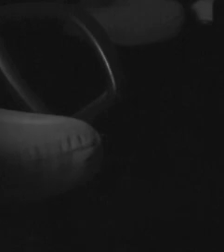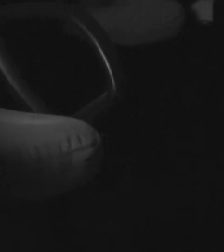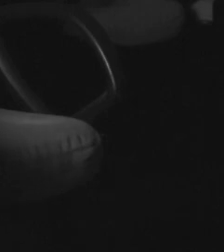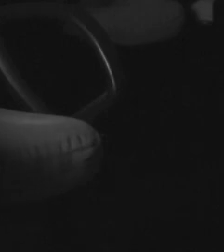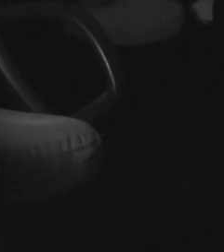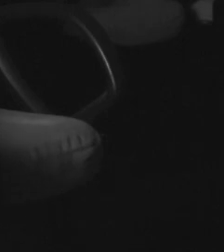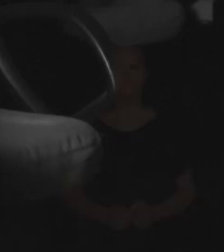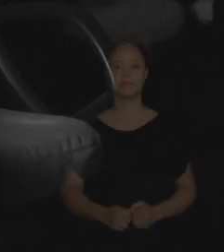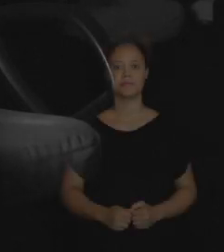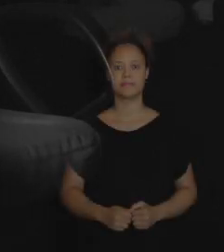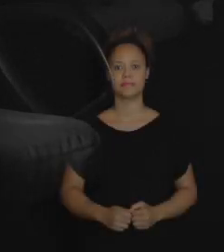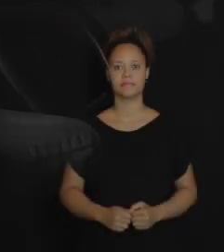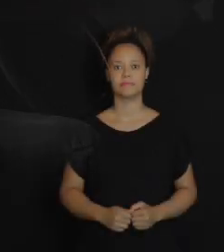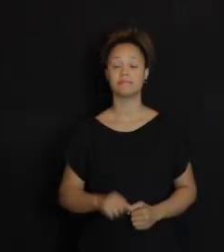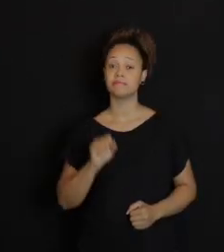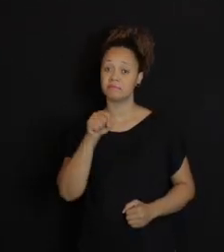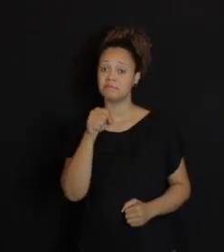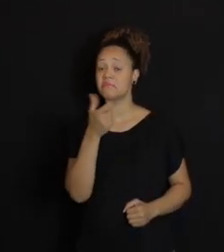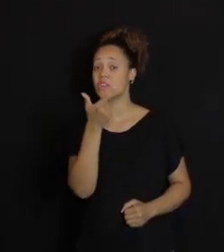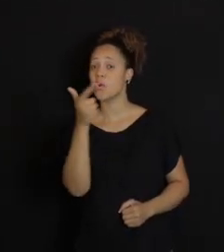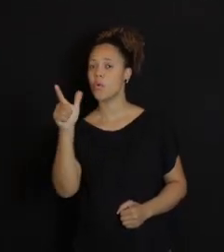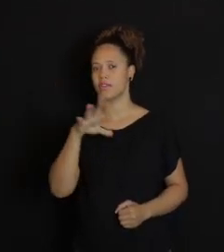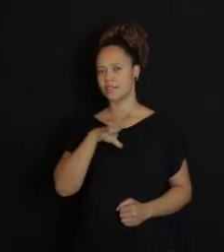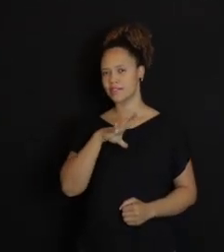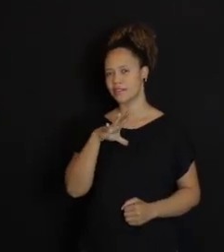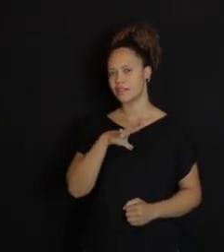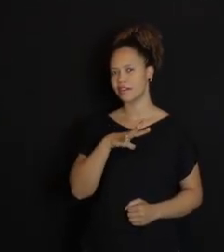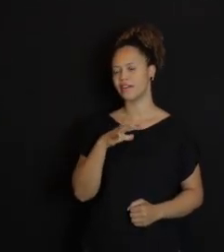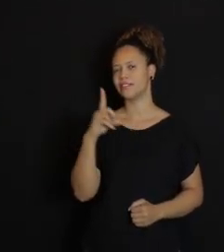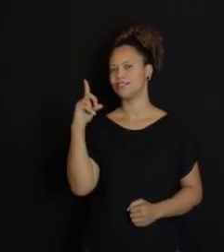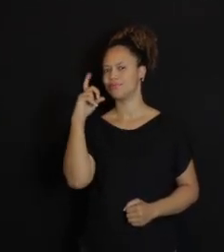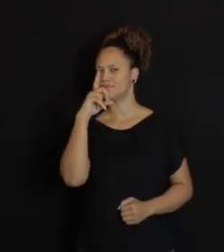Piracicaba, assim como outras cidades, sempre sofreu,